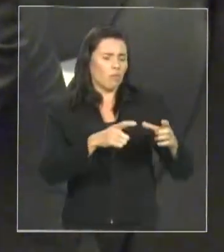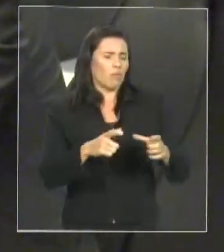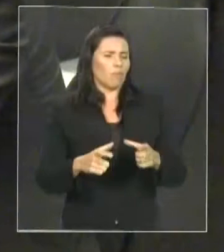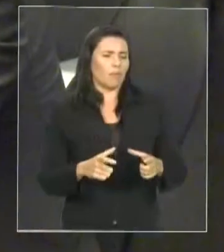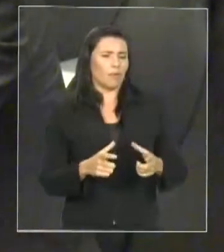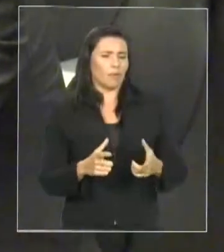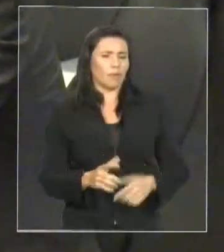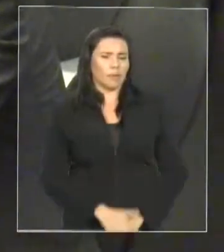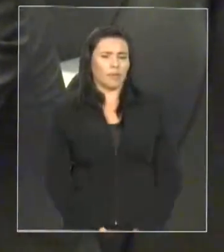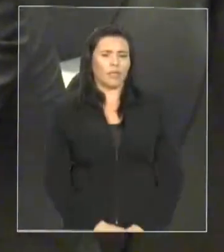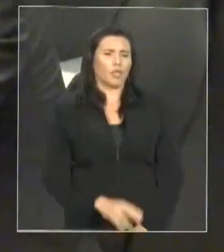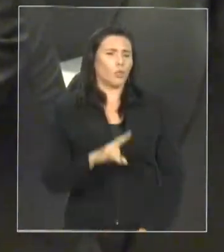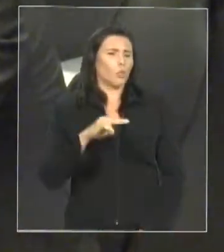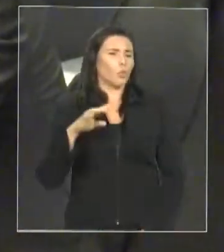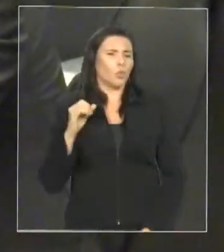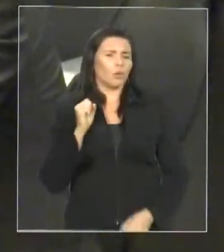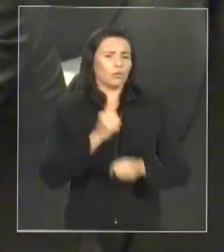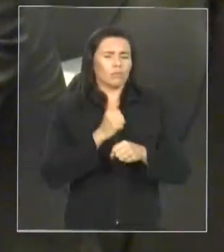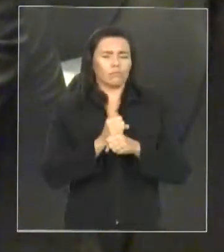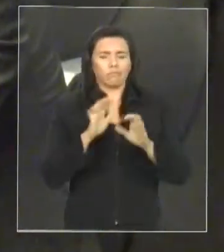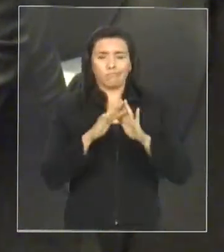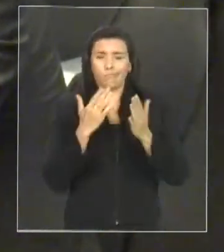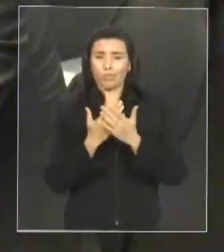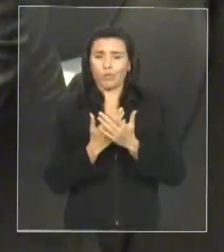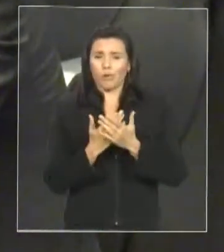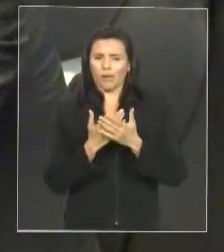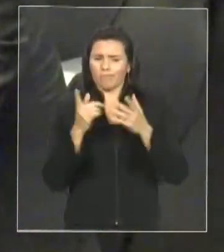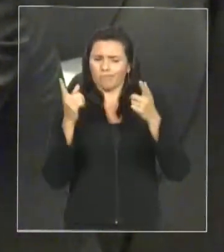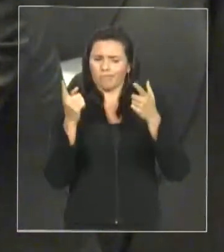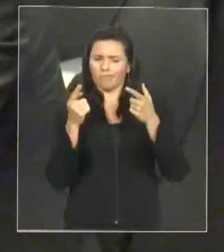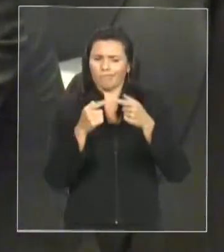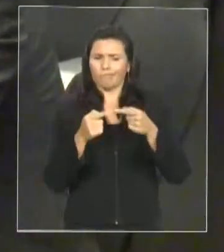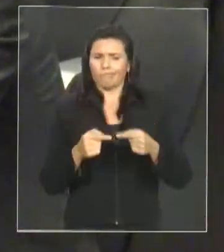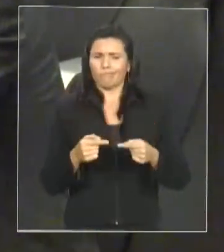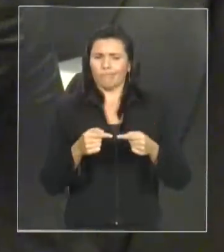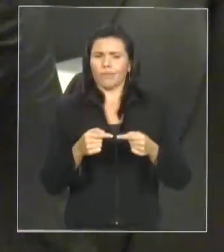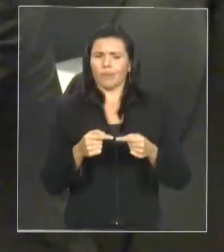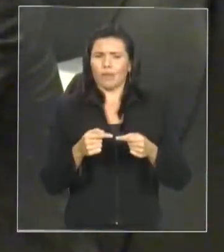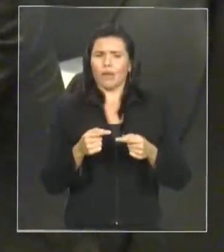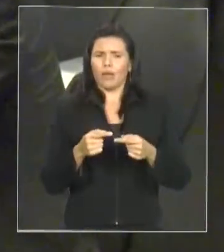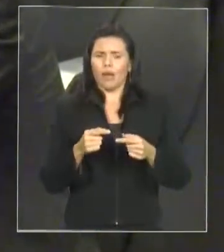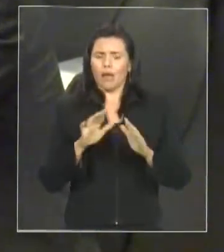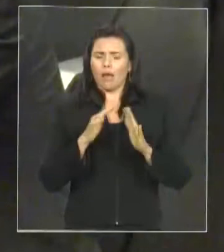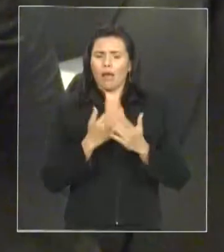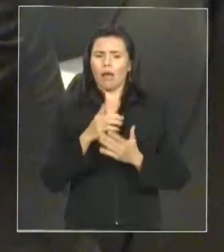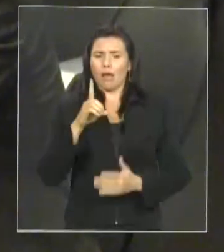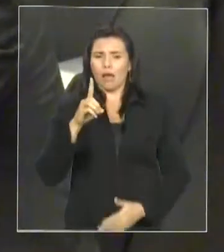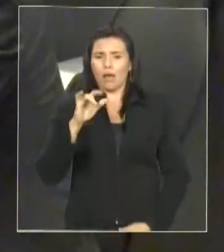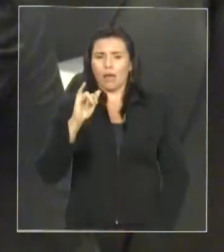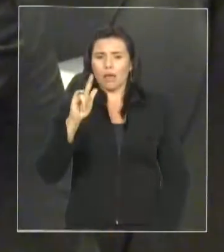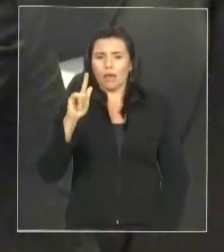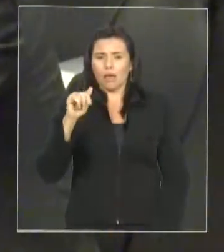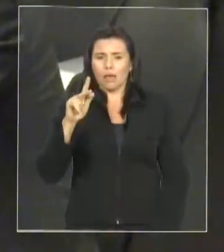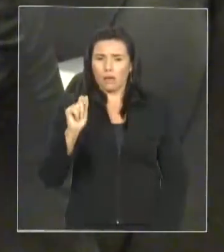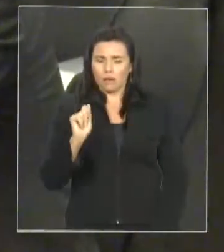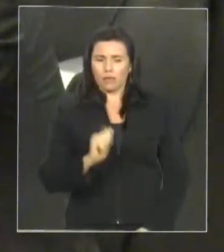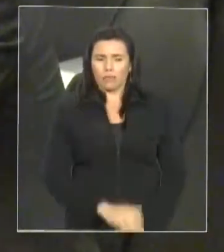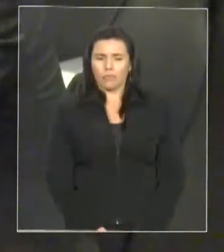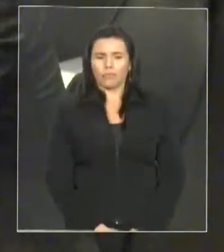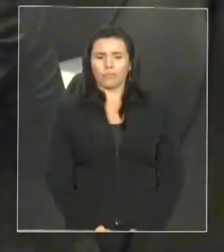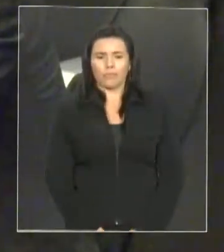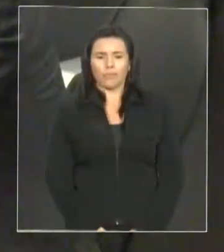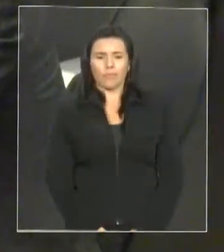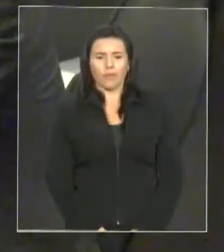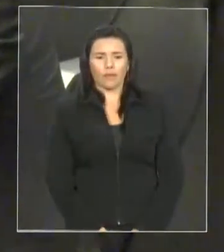foi nesse sentido. É claro que Vossa Excelência não faz parte deste passado sombrio, mas deveria